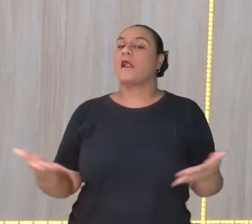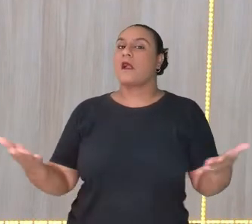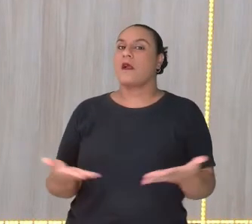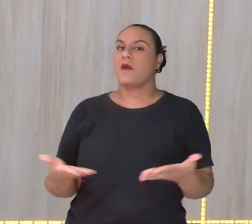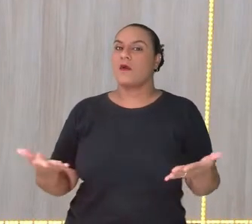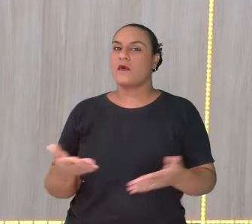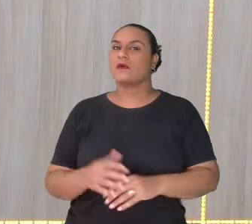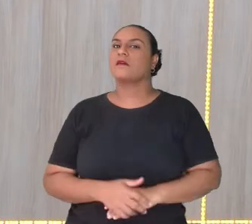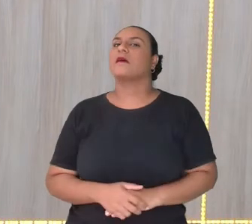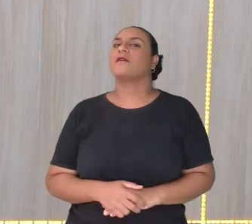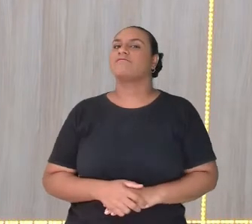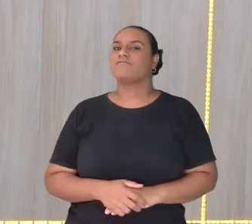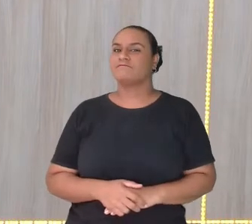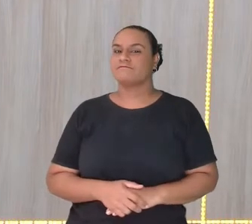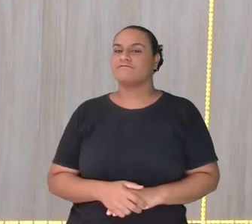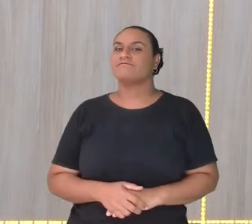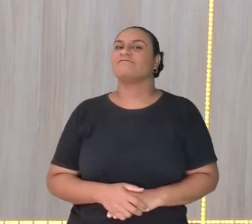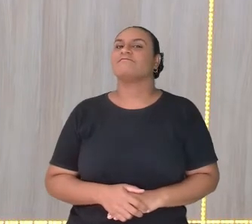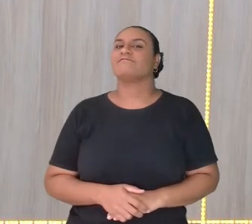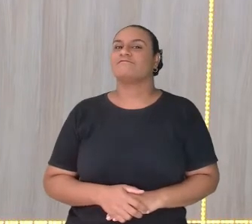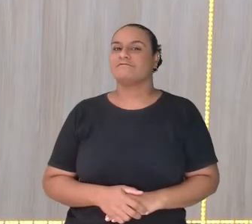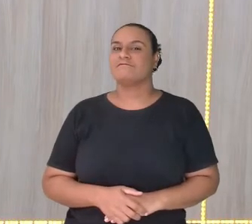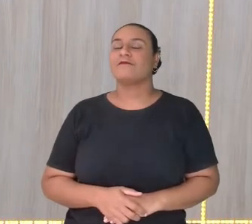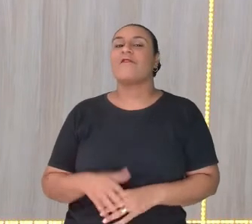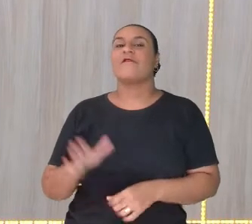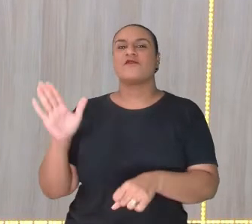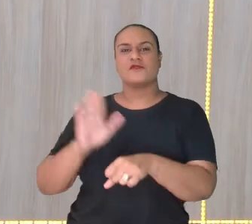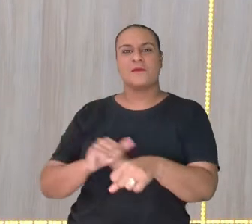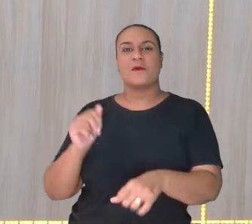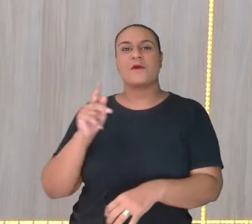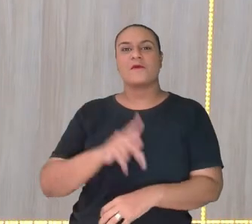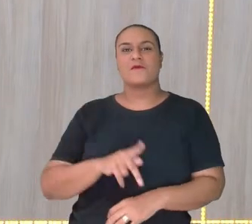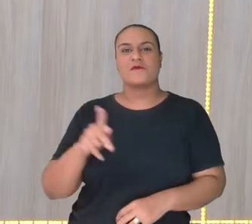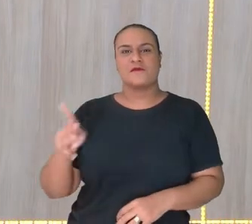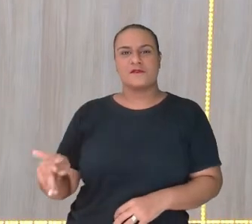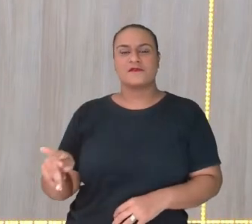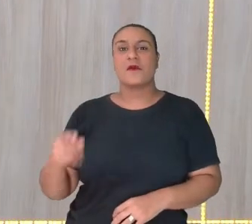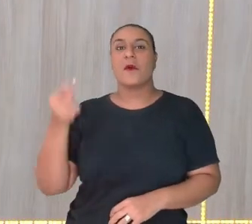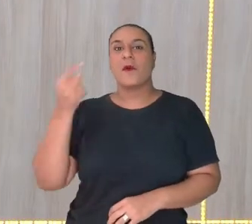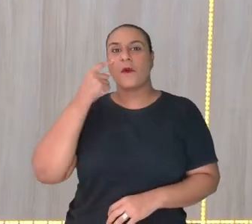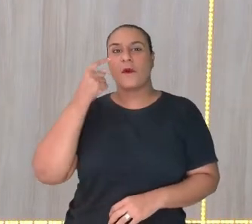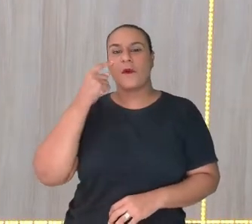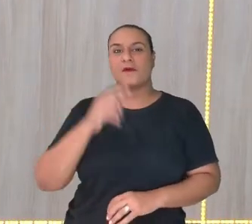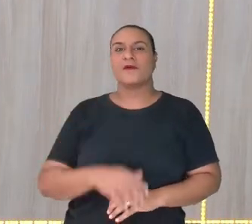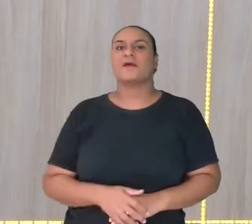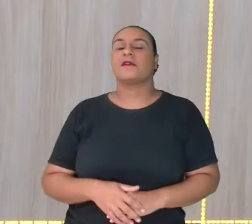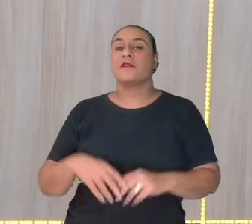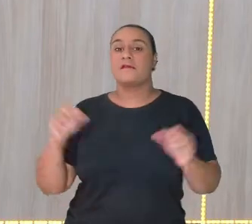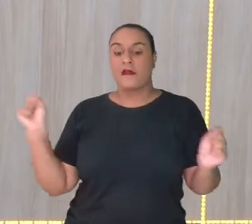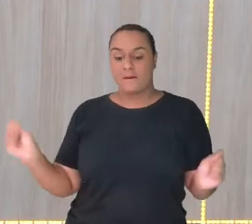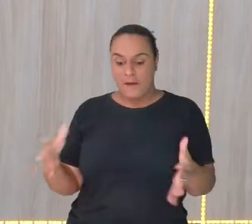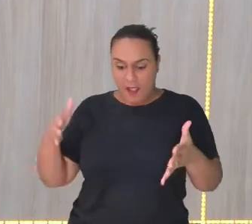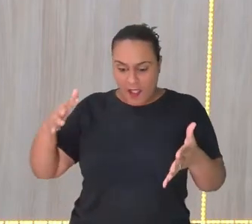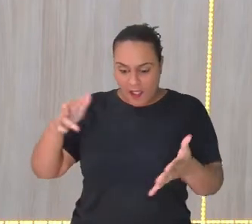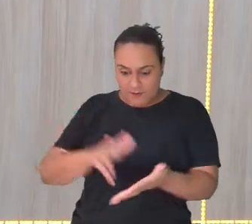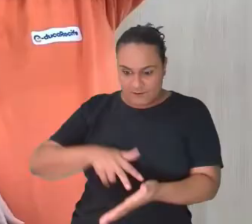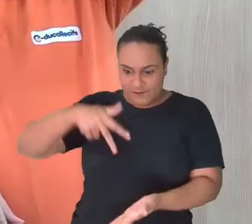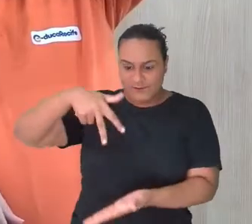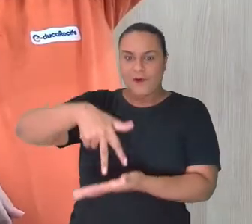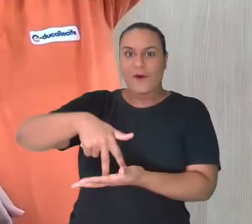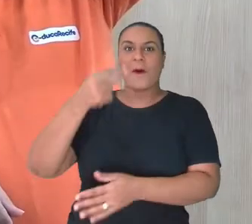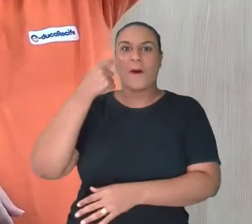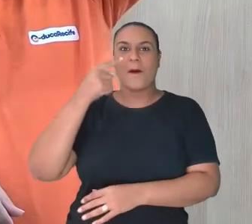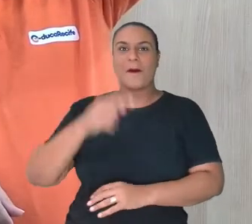agora deixar a palavra com ele. Olha quem é que vai aparecer aqui,